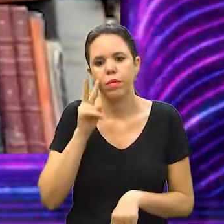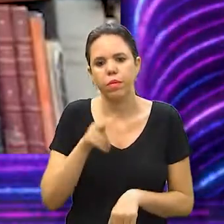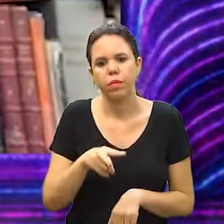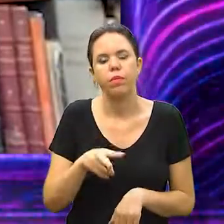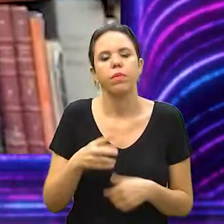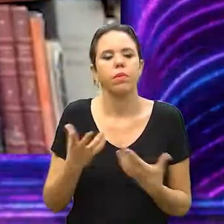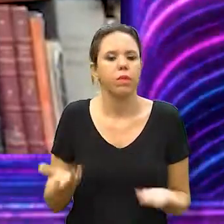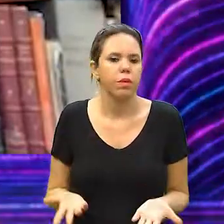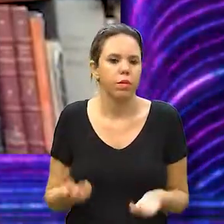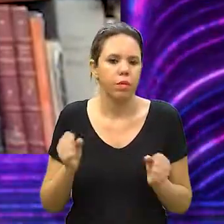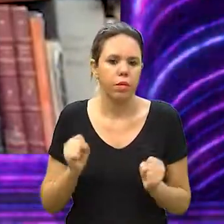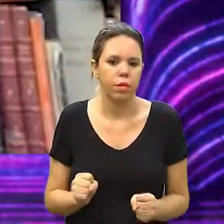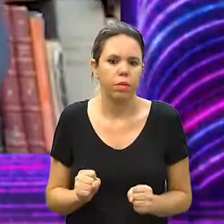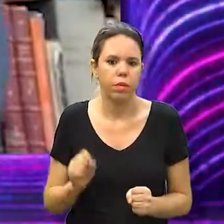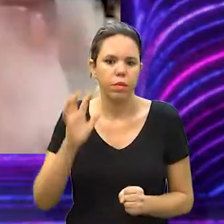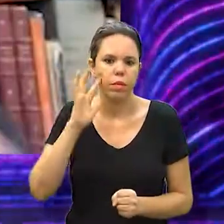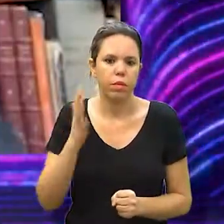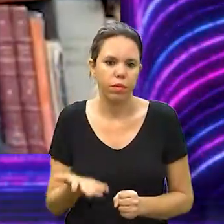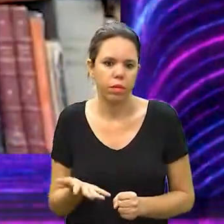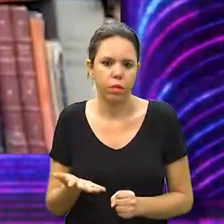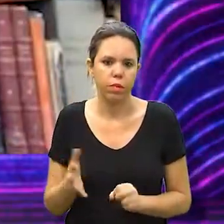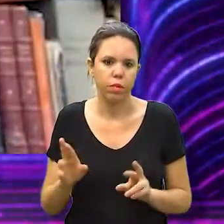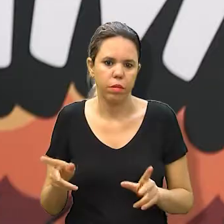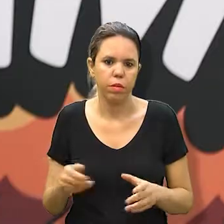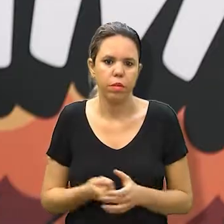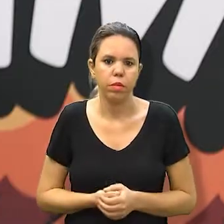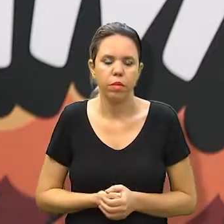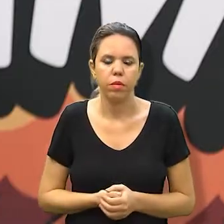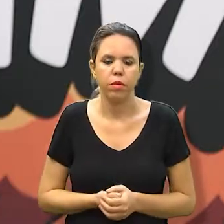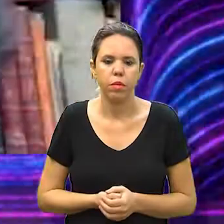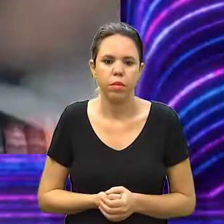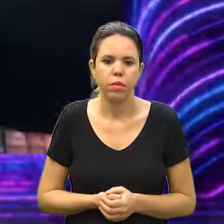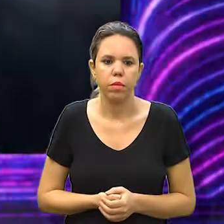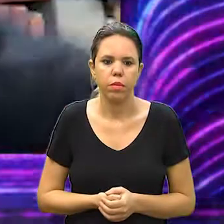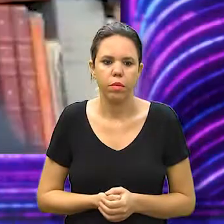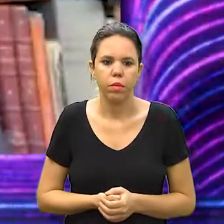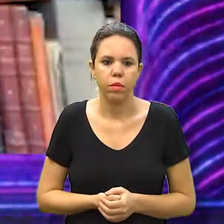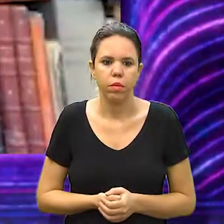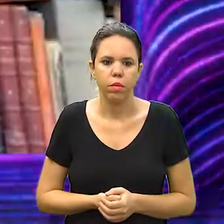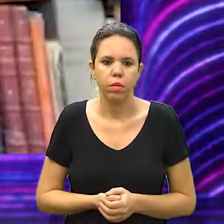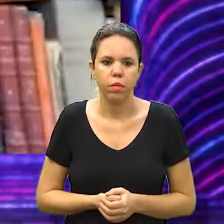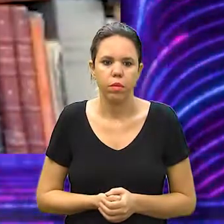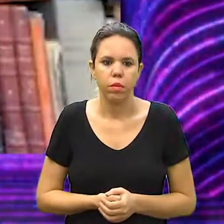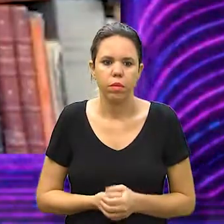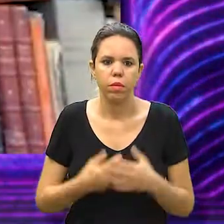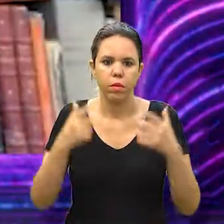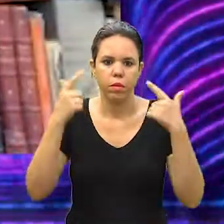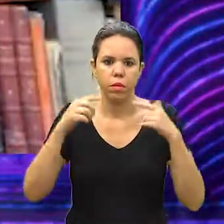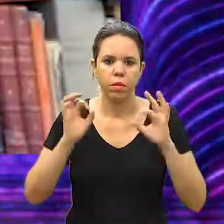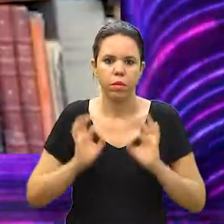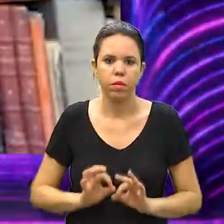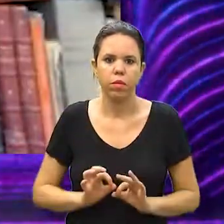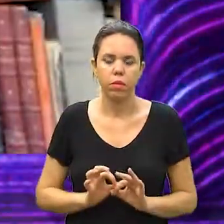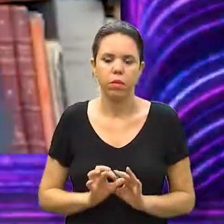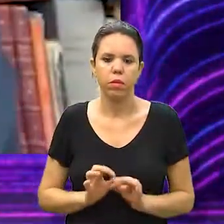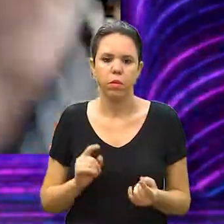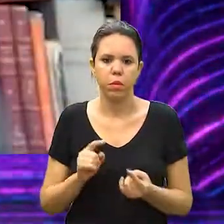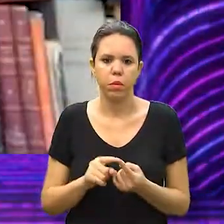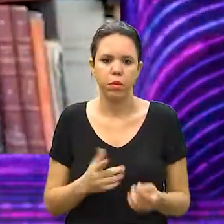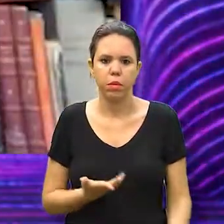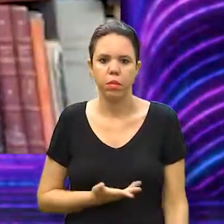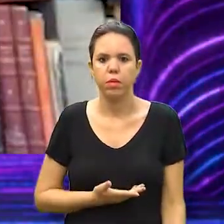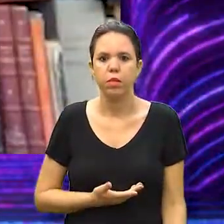vejo, puxa, mas eu podia ter dado uma solução diferente. Então, eu estou te sendo absolutamente honesto, assim, no